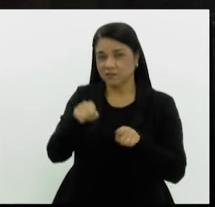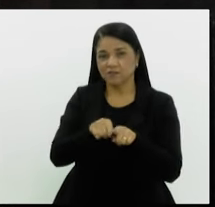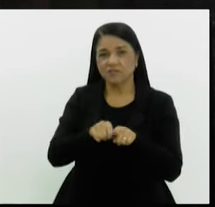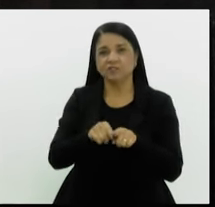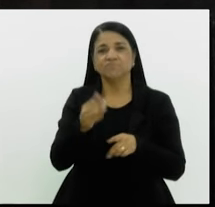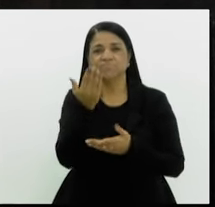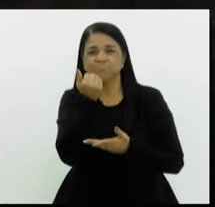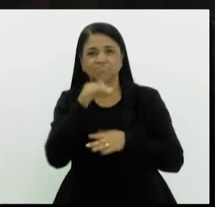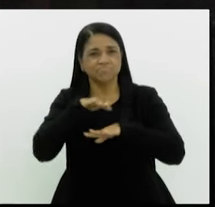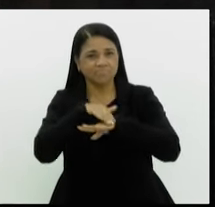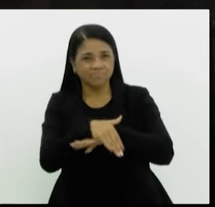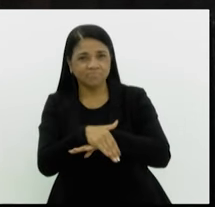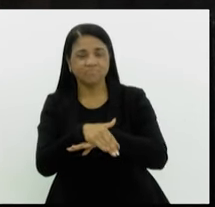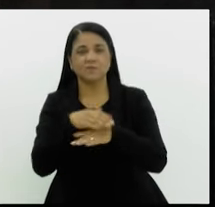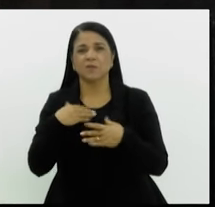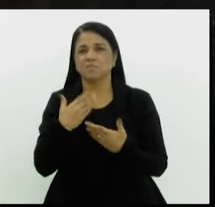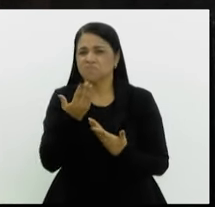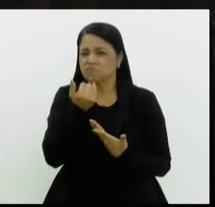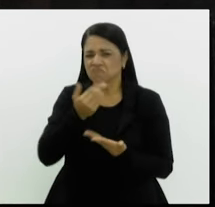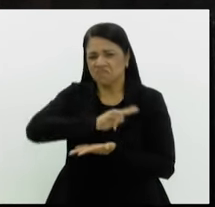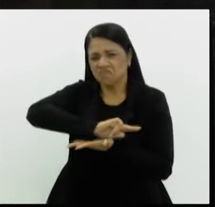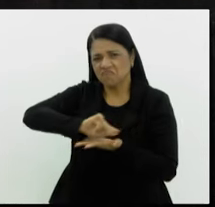de milhares de dólares,